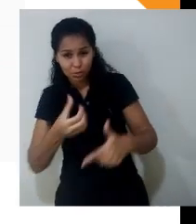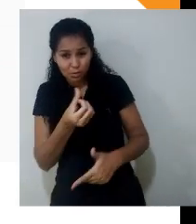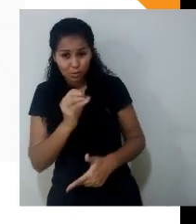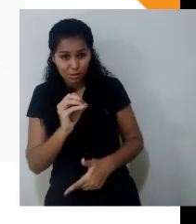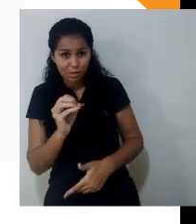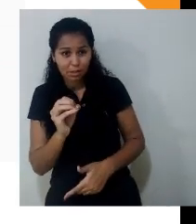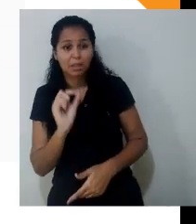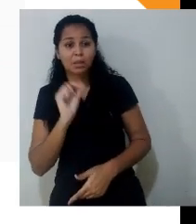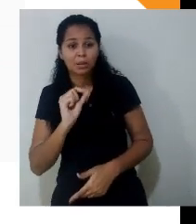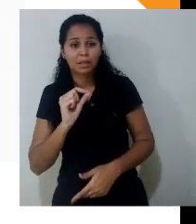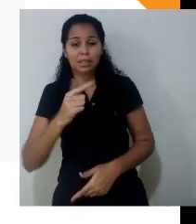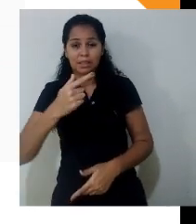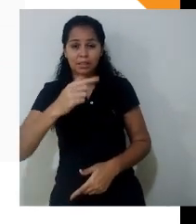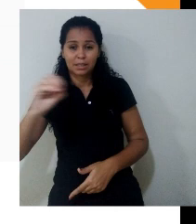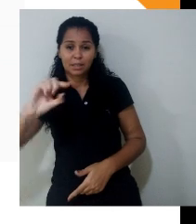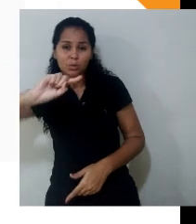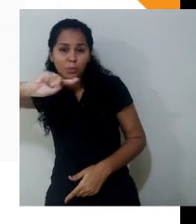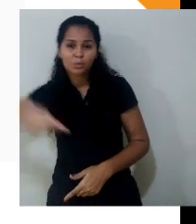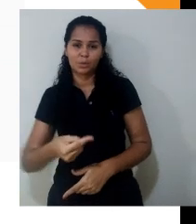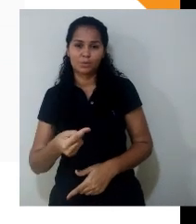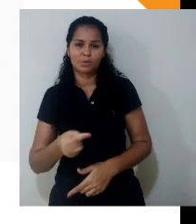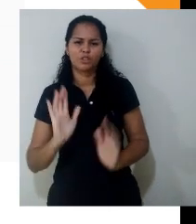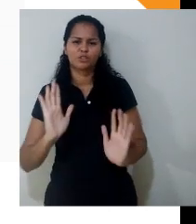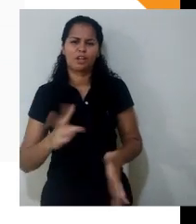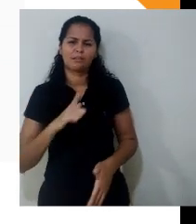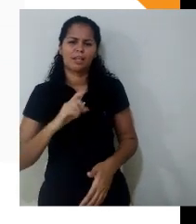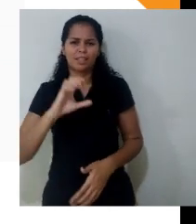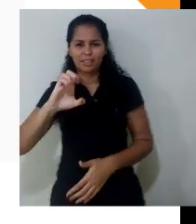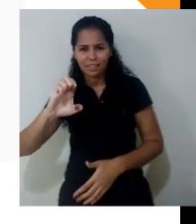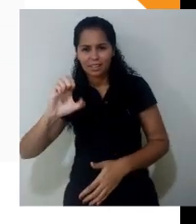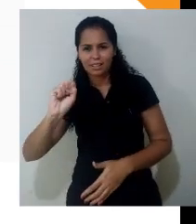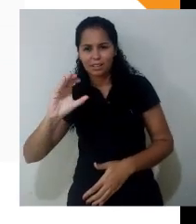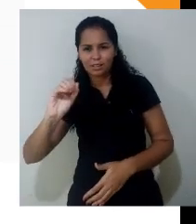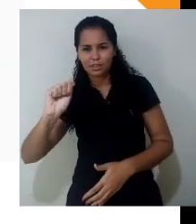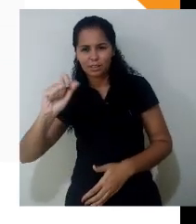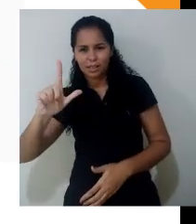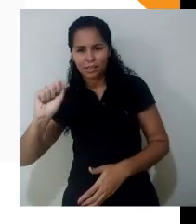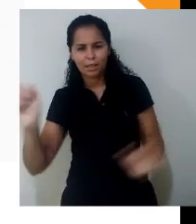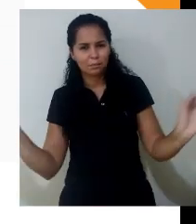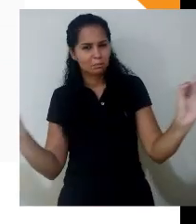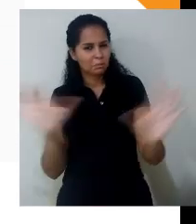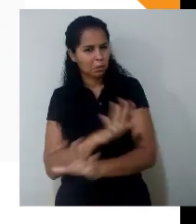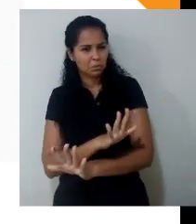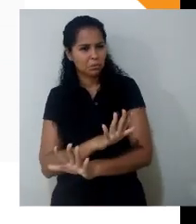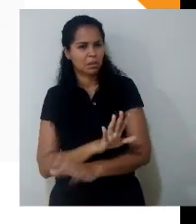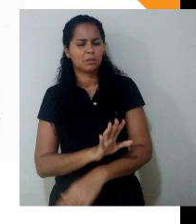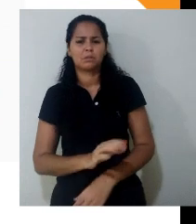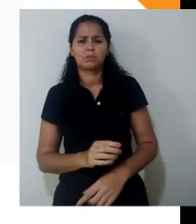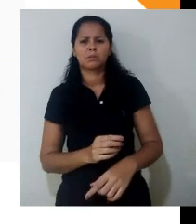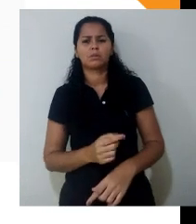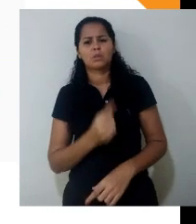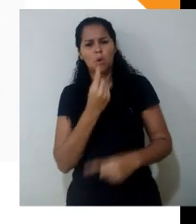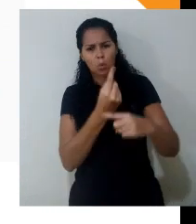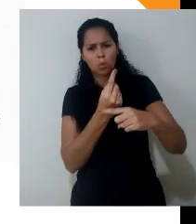ok? Bom, e já está a nossa escala feita, né? A escala é 1 para 700 mil, logo